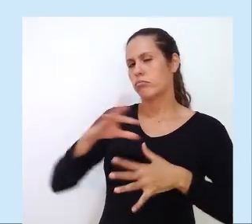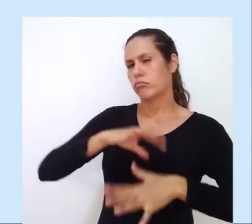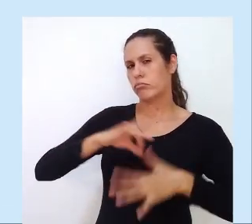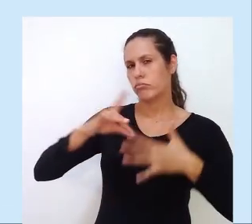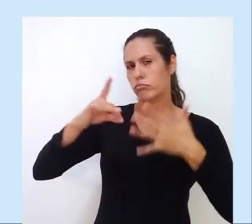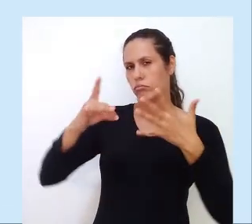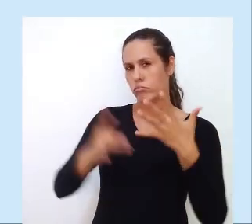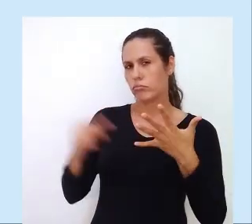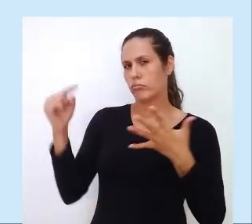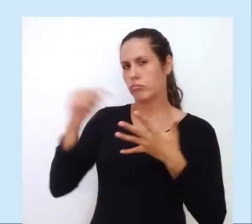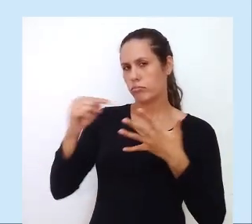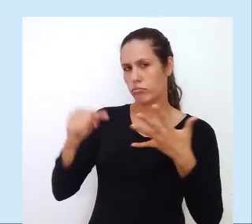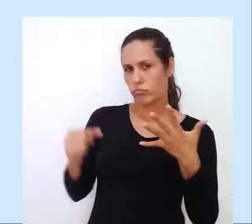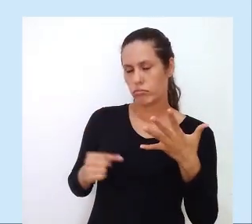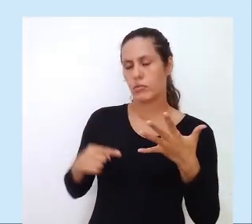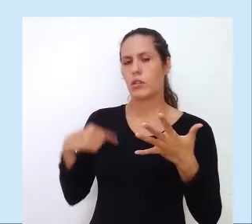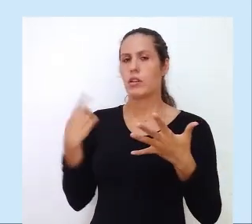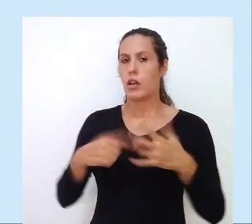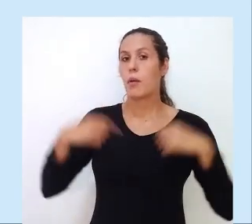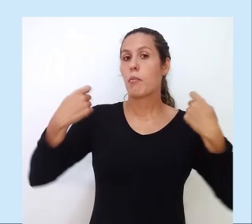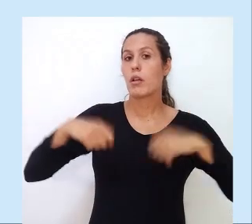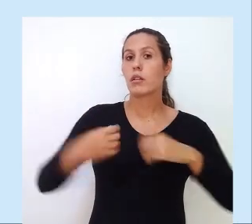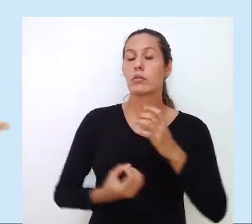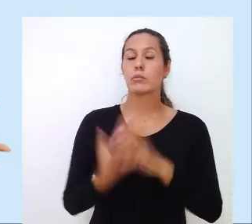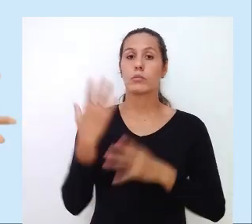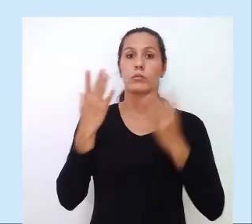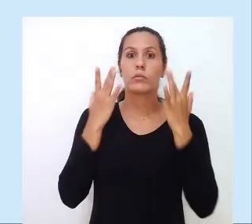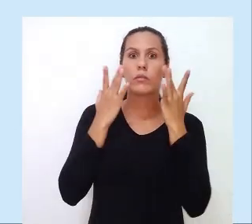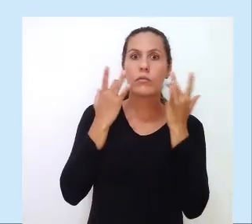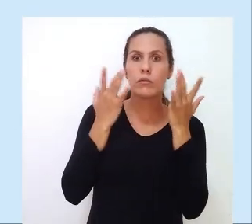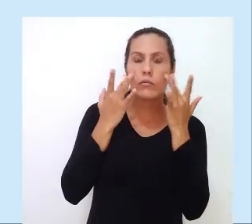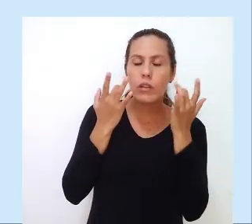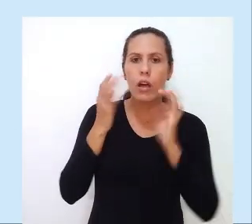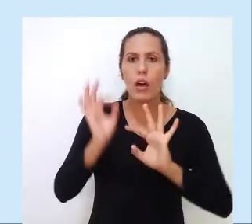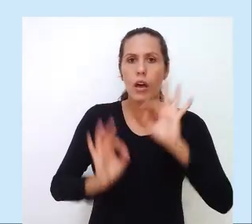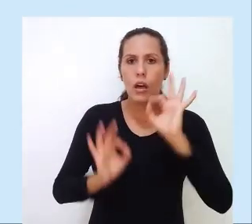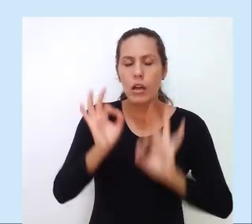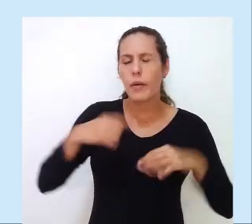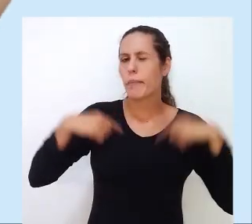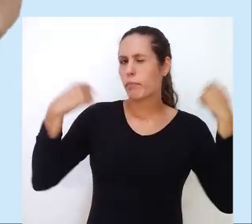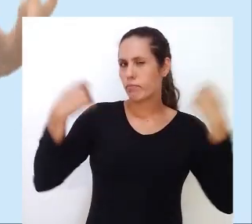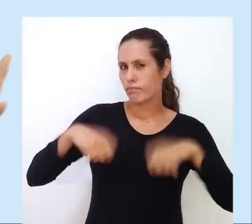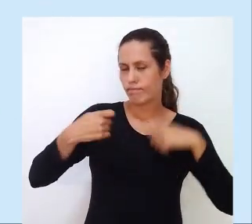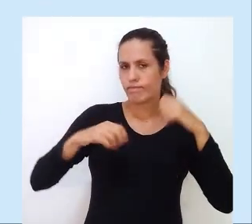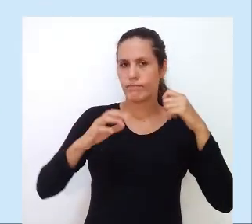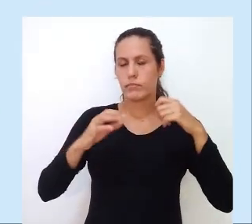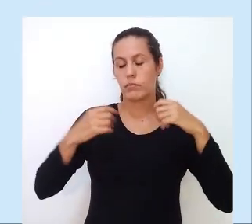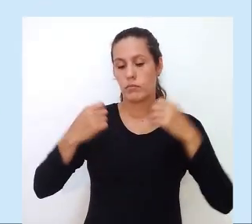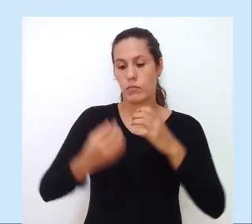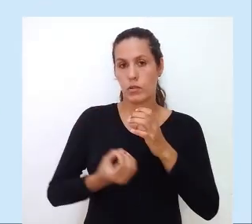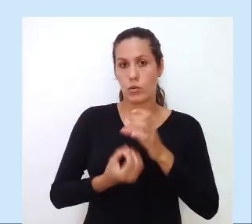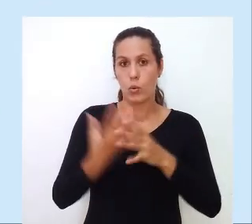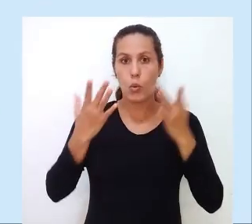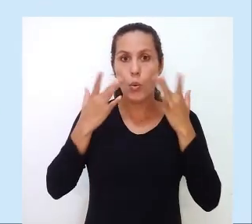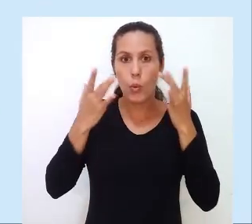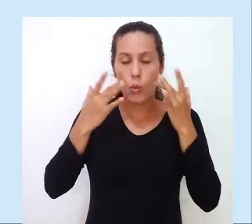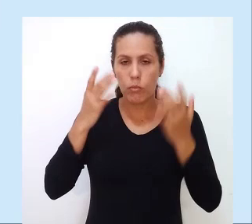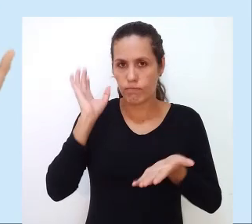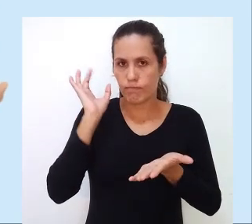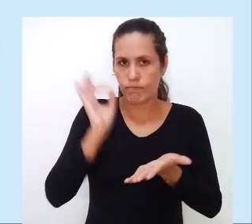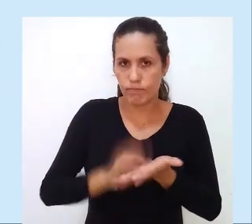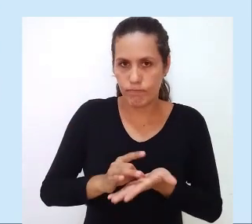dos elementos, né, necessários para o fazer teatral, necessários para que aconteça